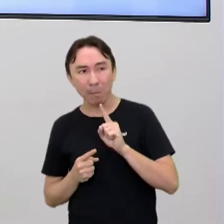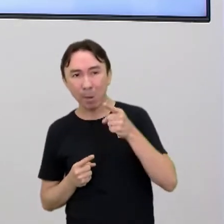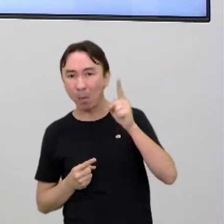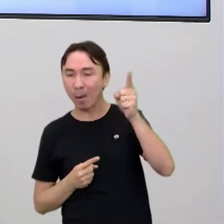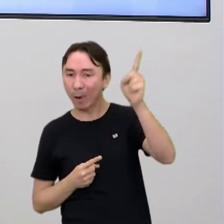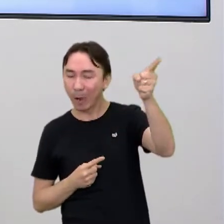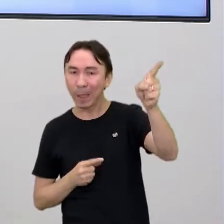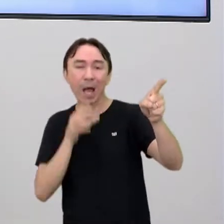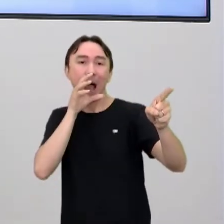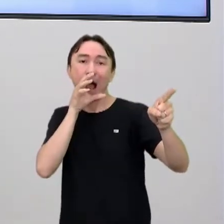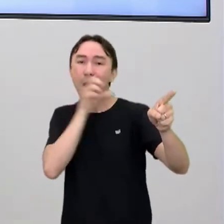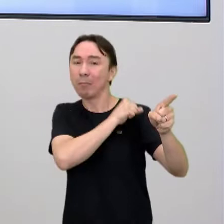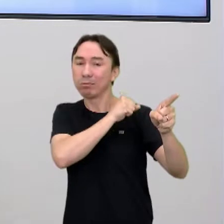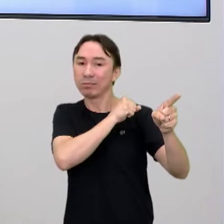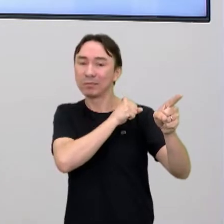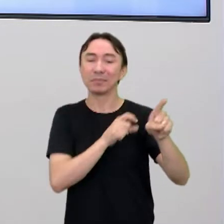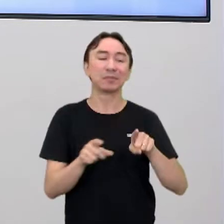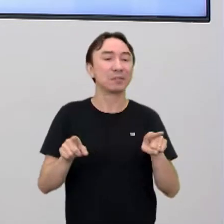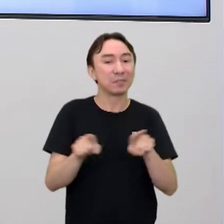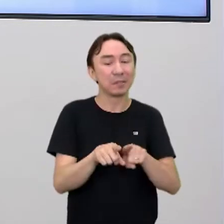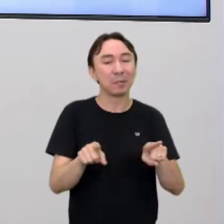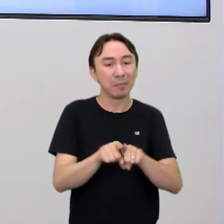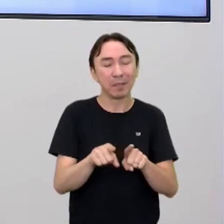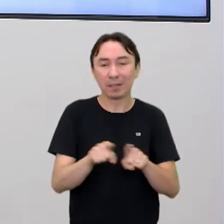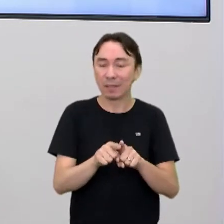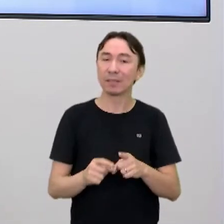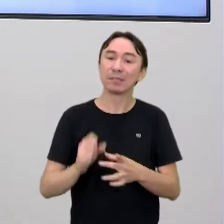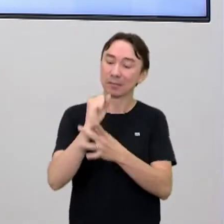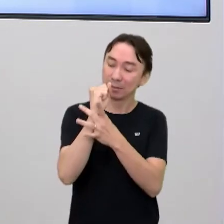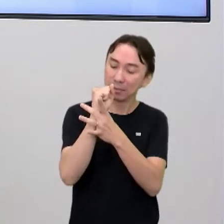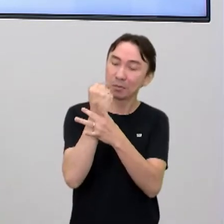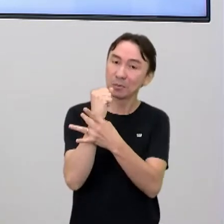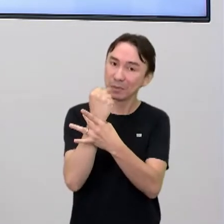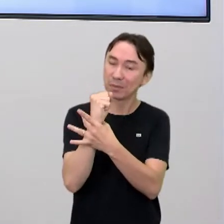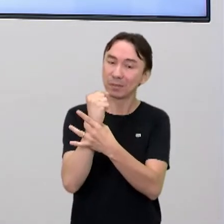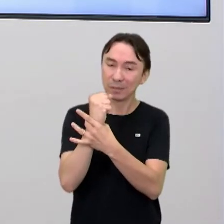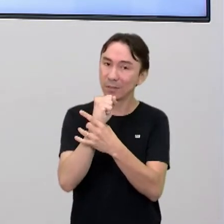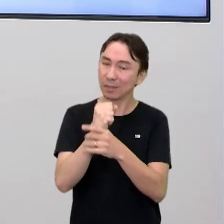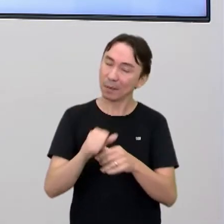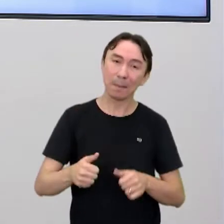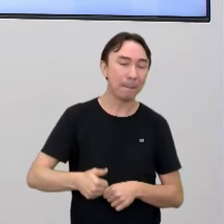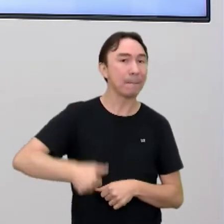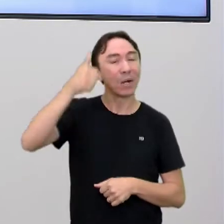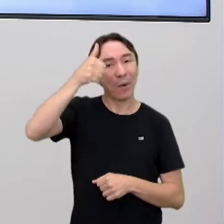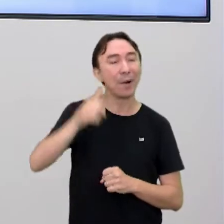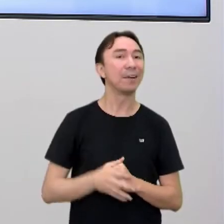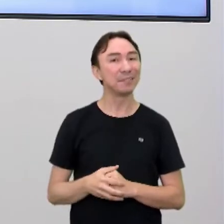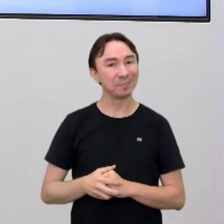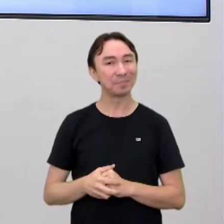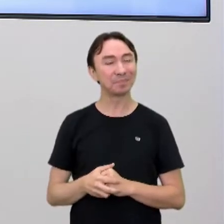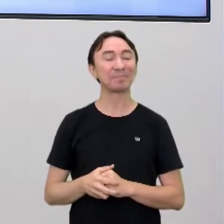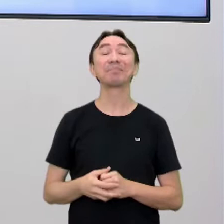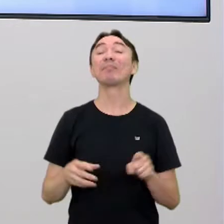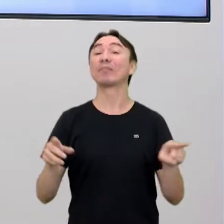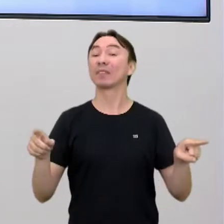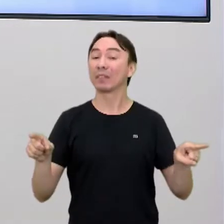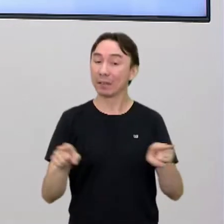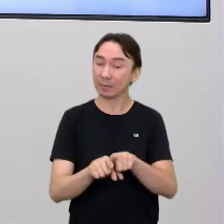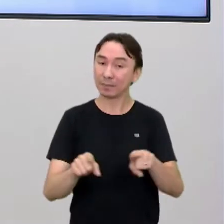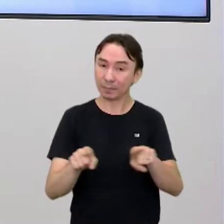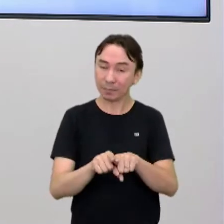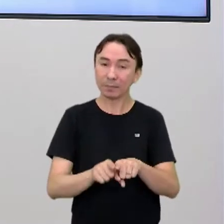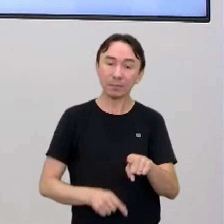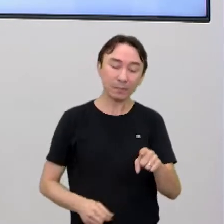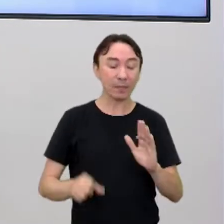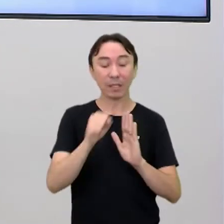e a segurança nas travessias, nas longas viagens, fica maior. Além disso, no século